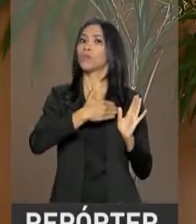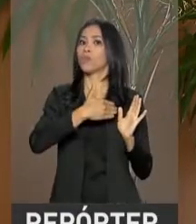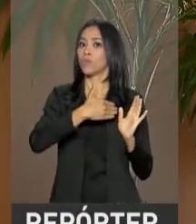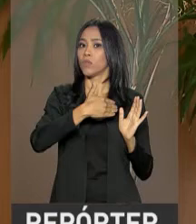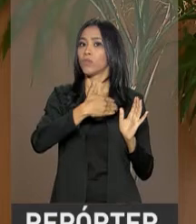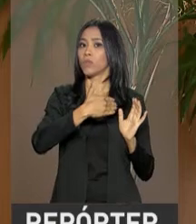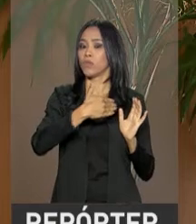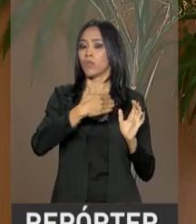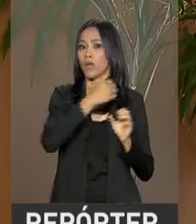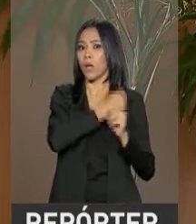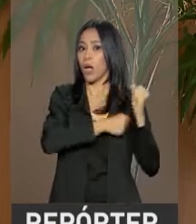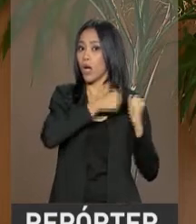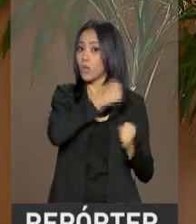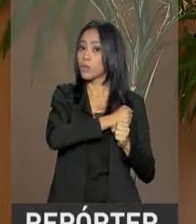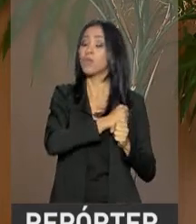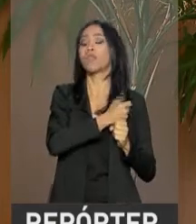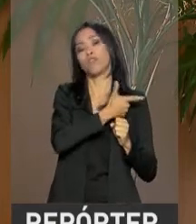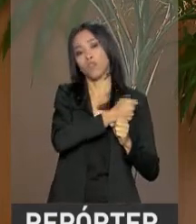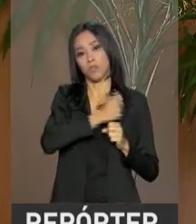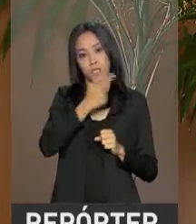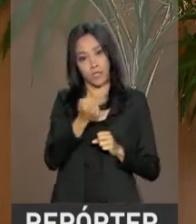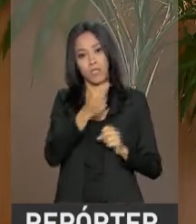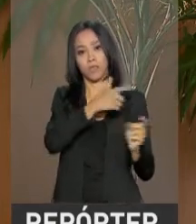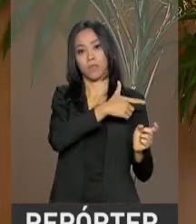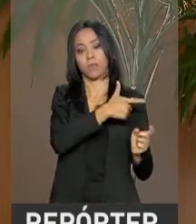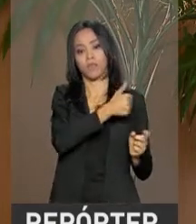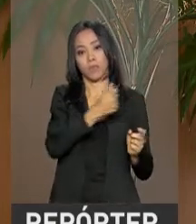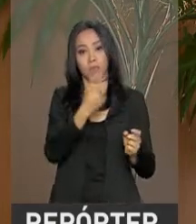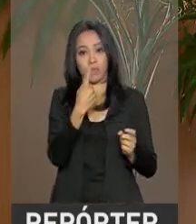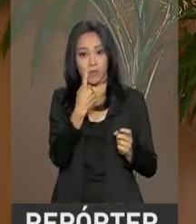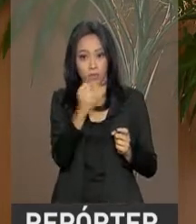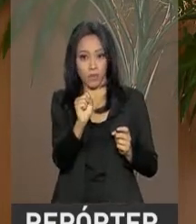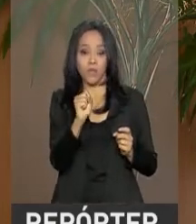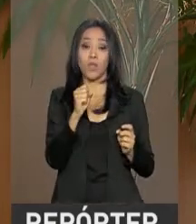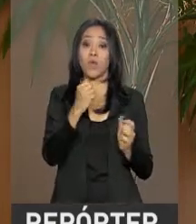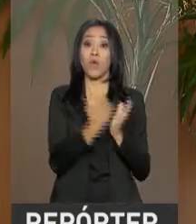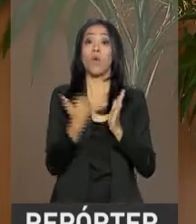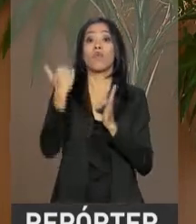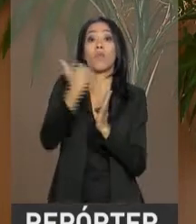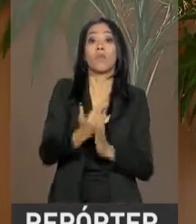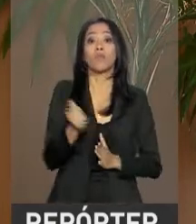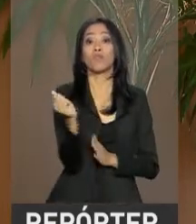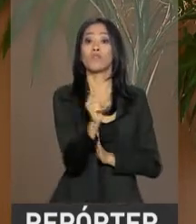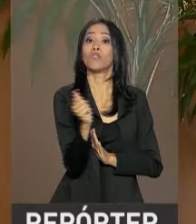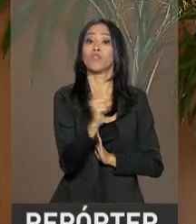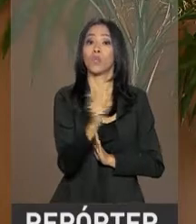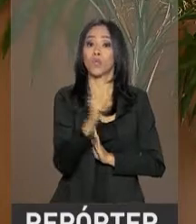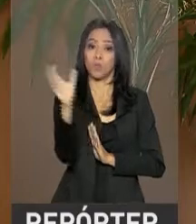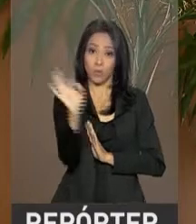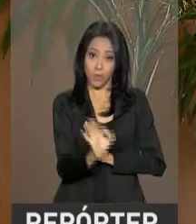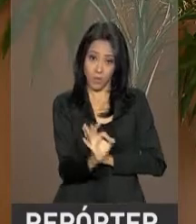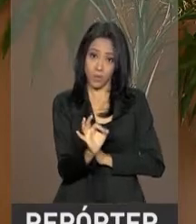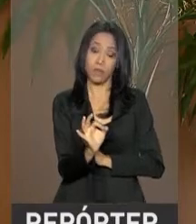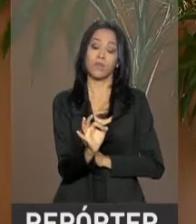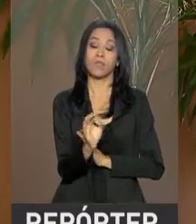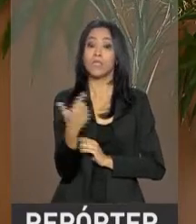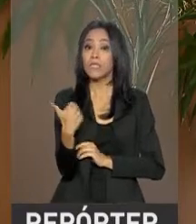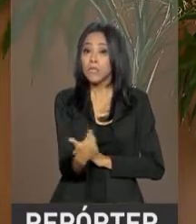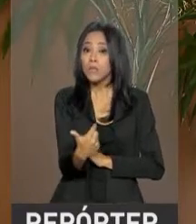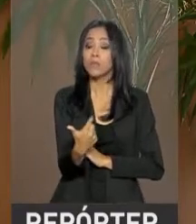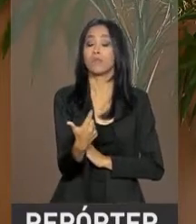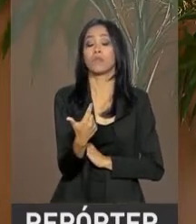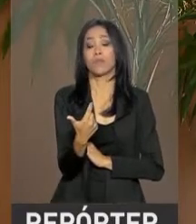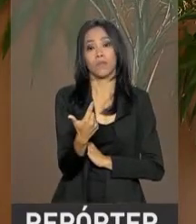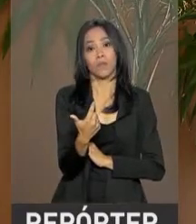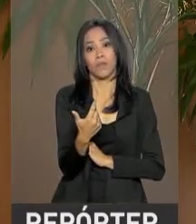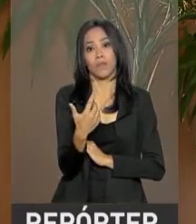2016 para 2017 uma expansão de 22% há algo que o se